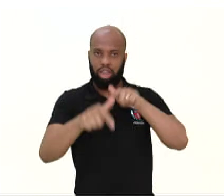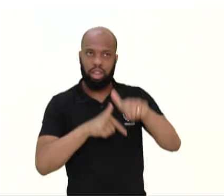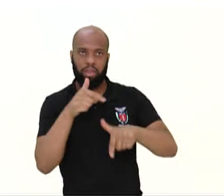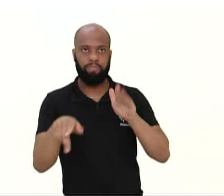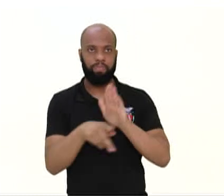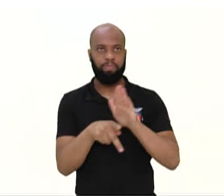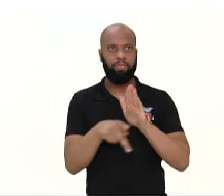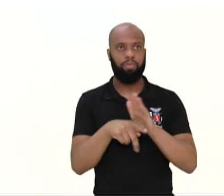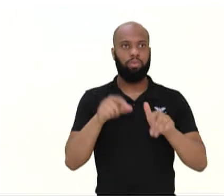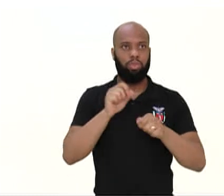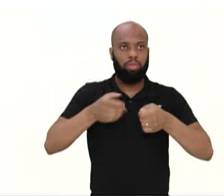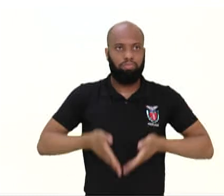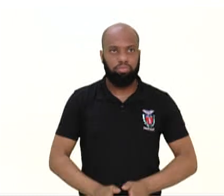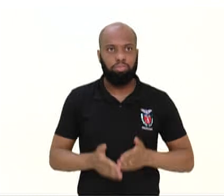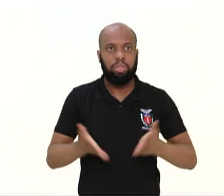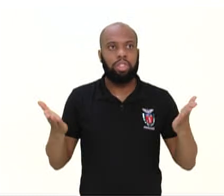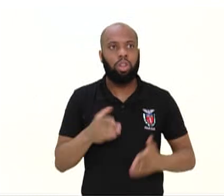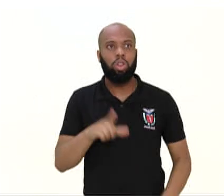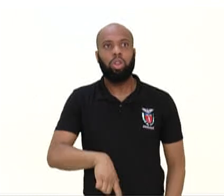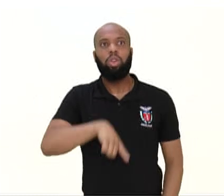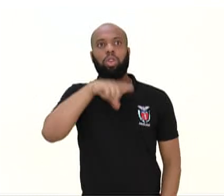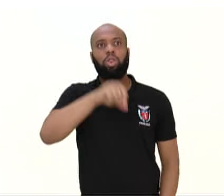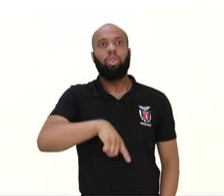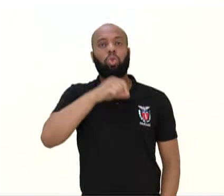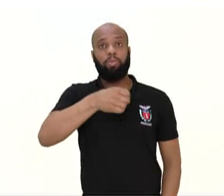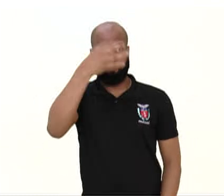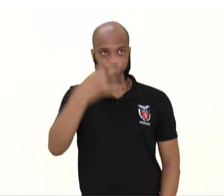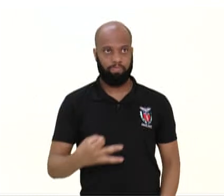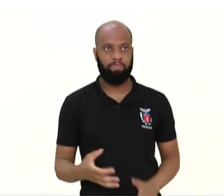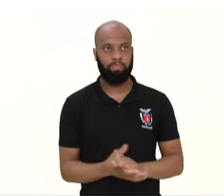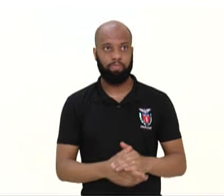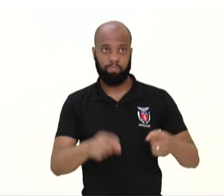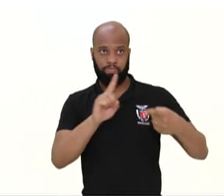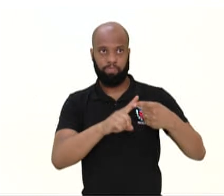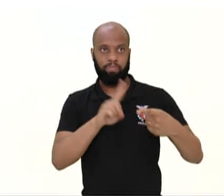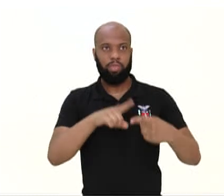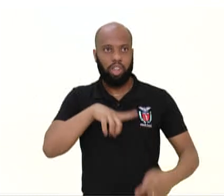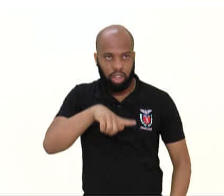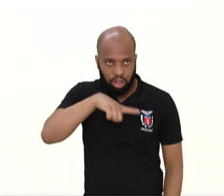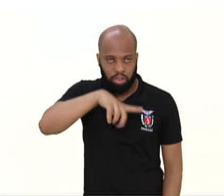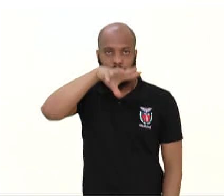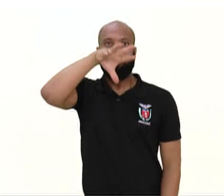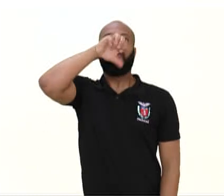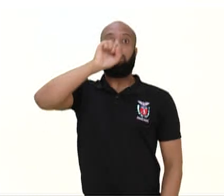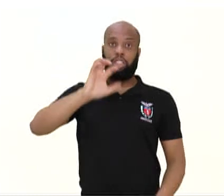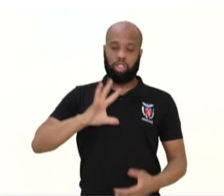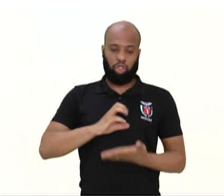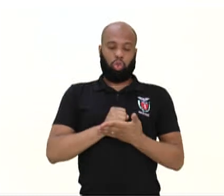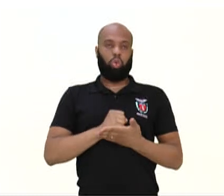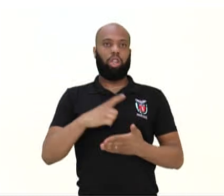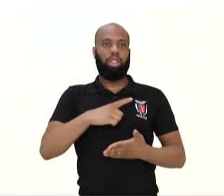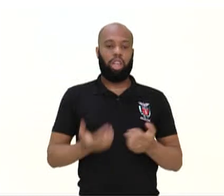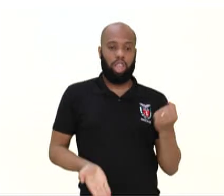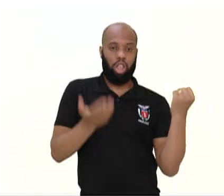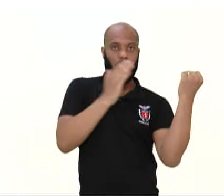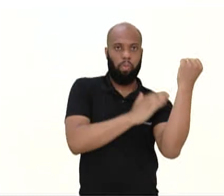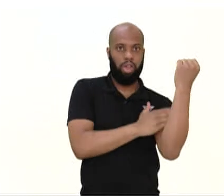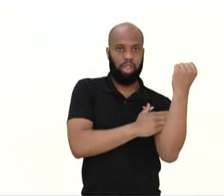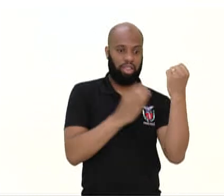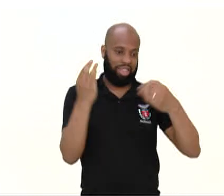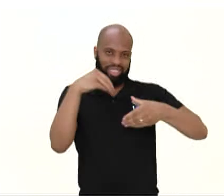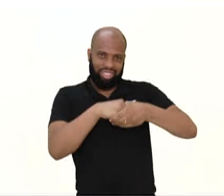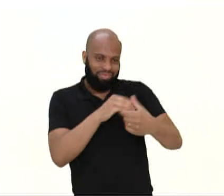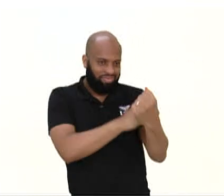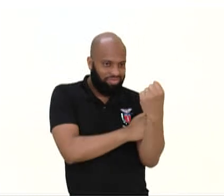parto. Sobre essa manobra, assinale o item correto. Letra A. A inspiração é bloqueada com o aumento da pressão